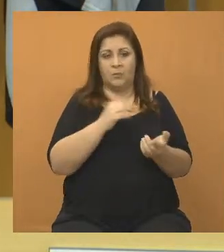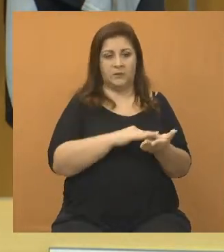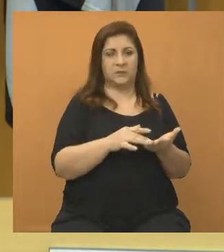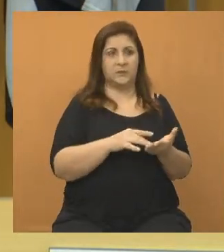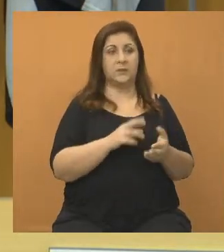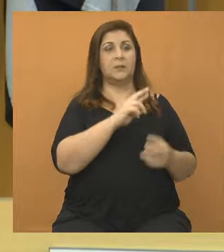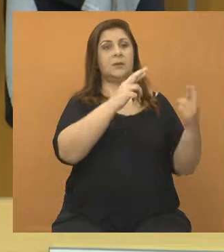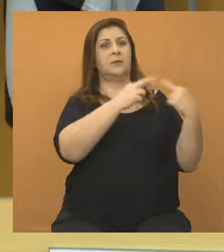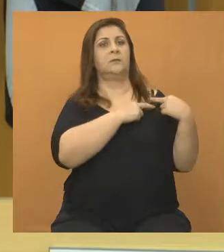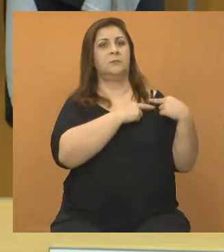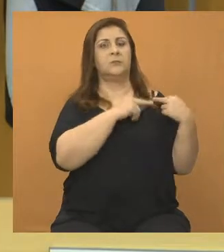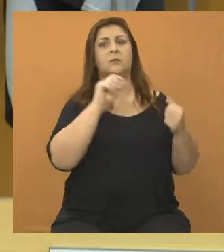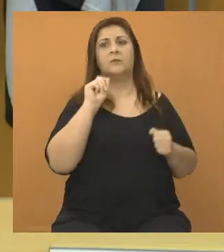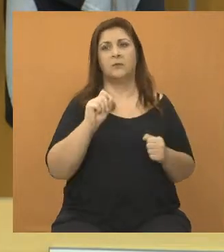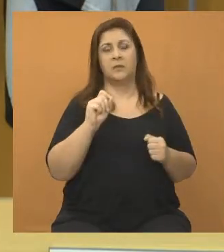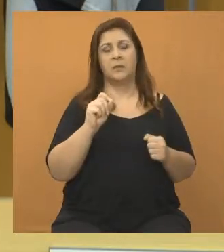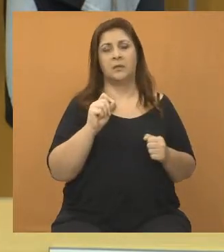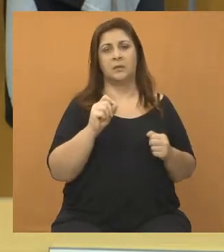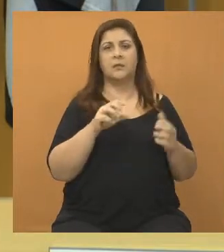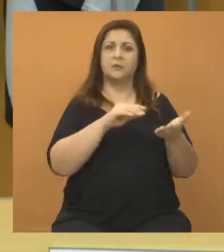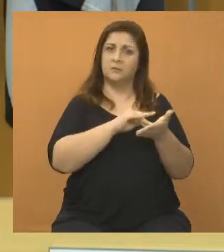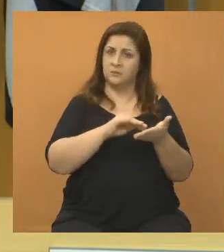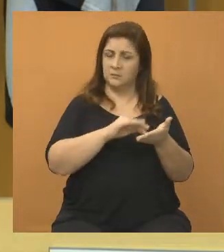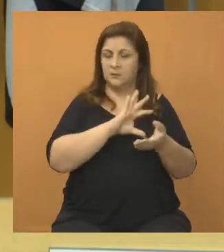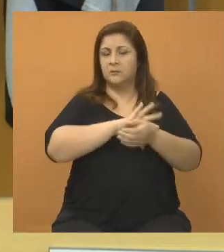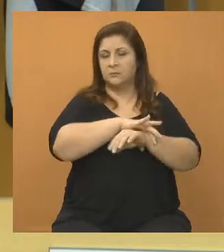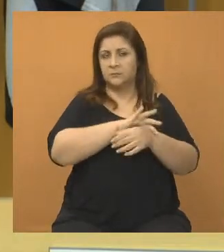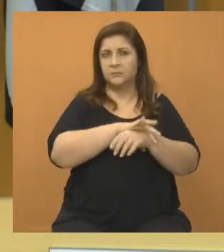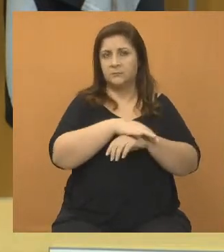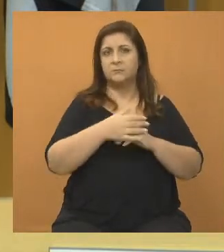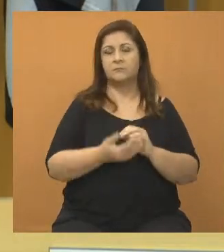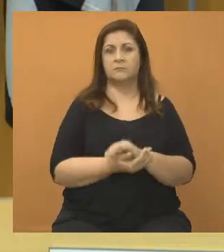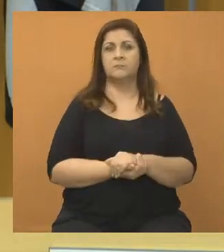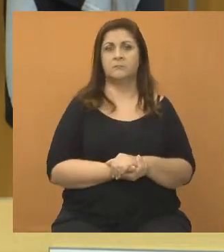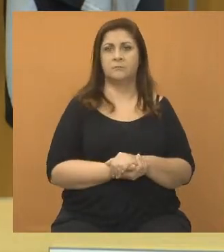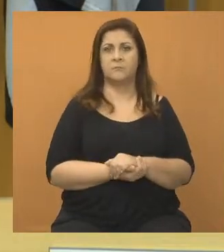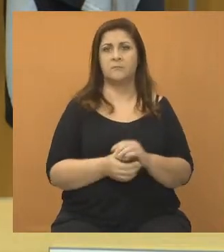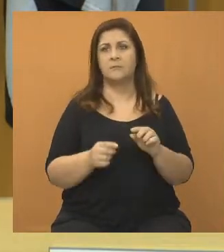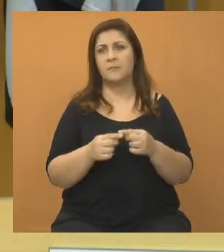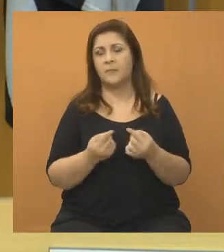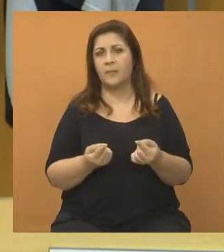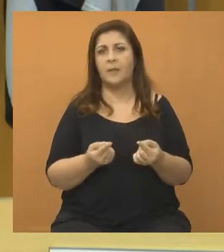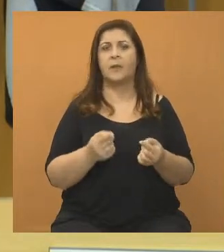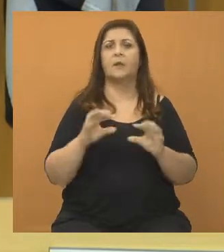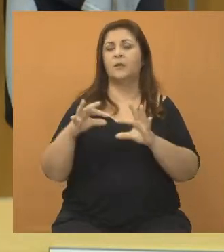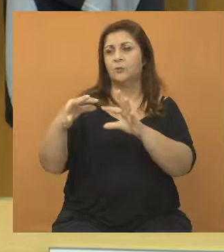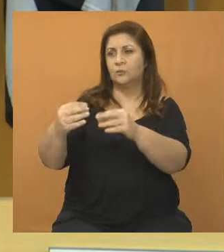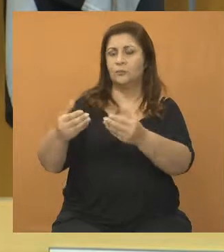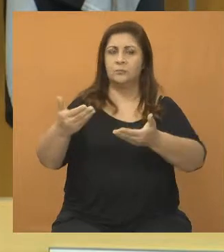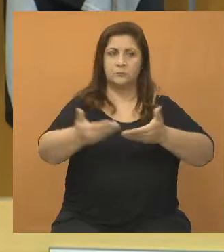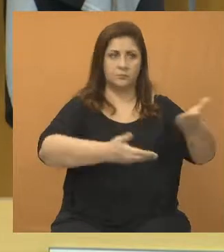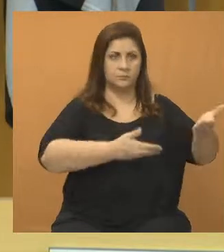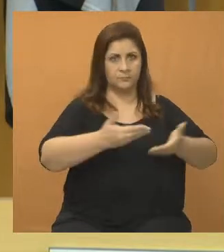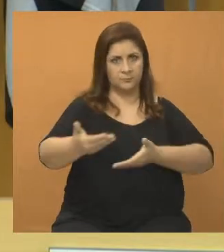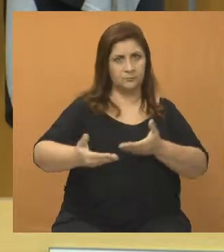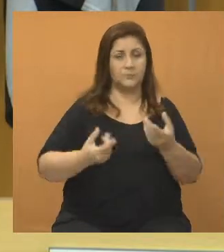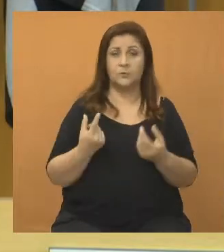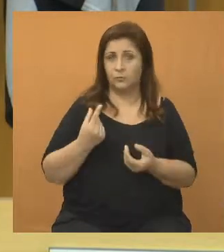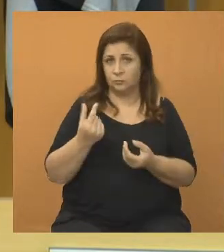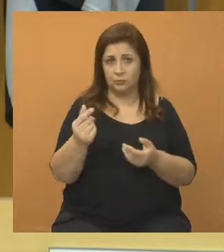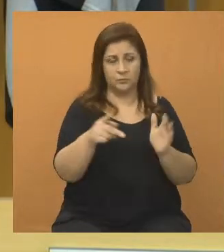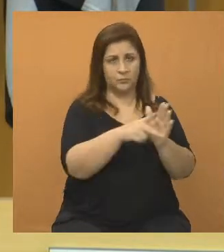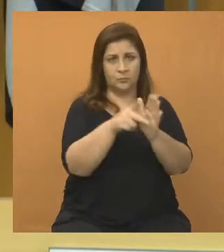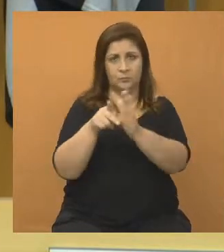A secretaria que está à frente é a Secretaria de Segurança. Né? Mas isso, você tem recursos orçamentários em todas as secretarias,